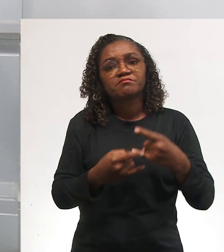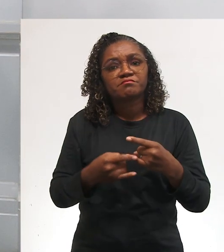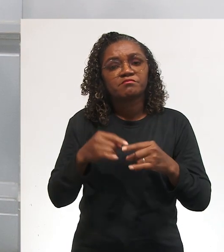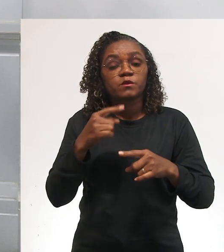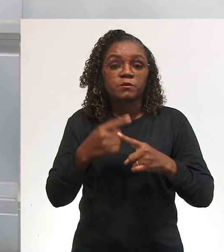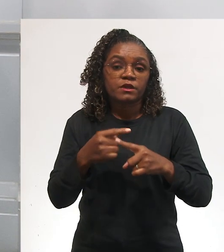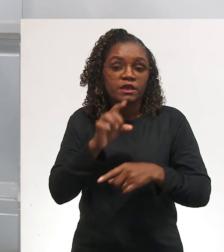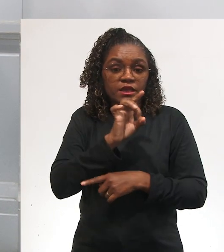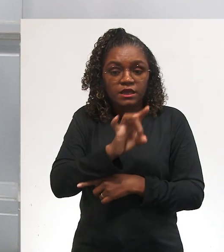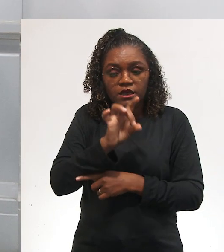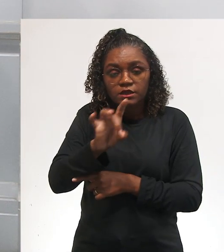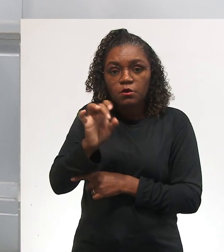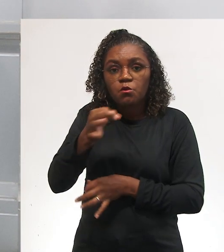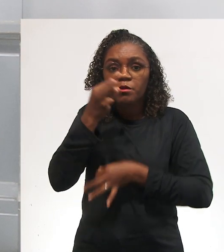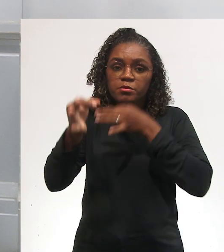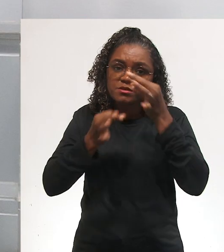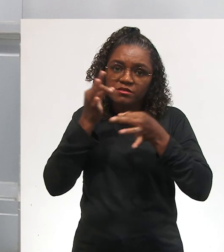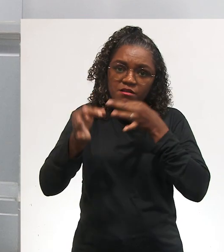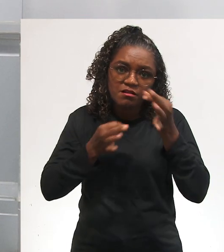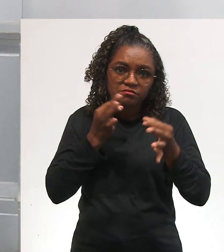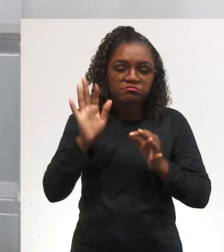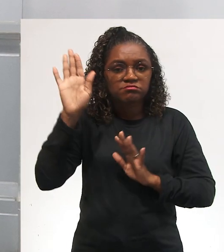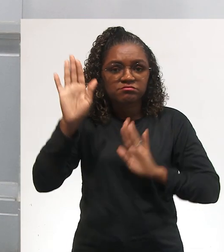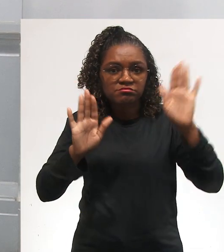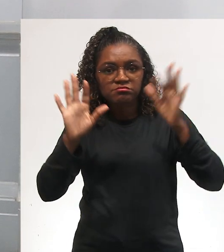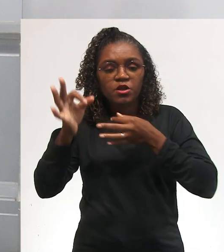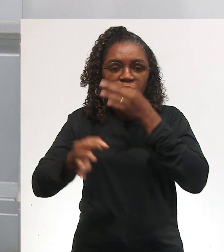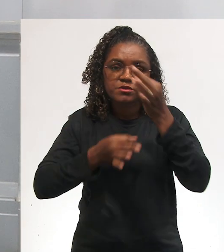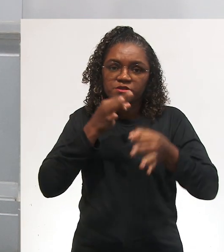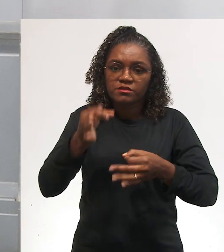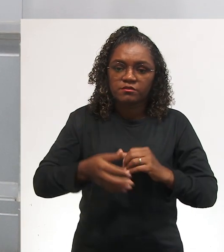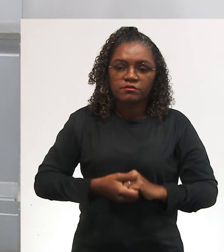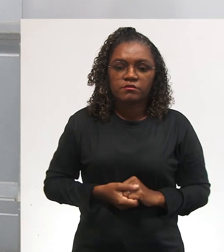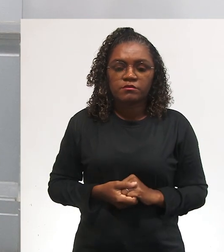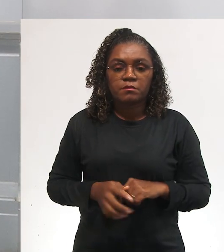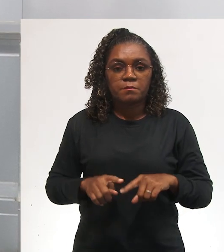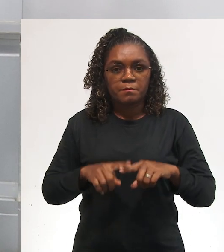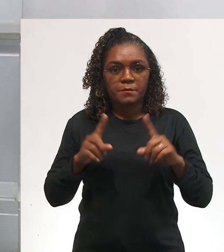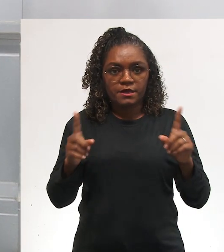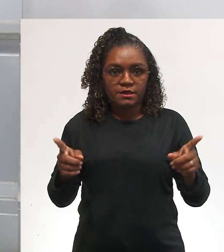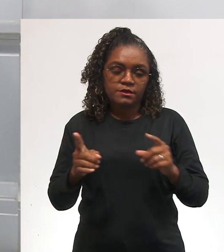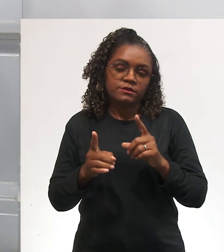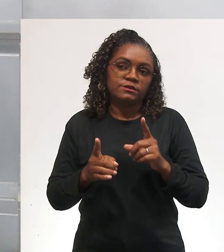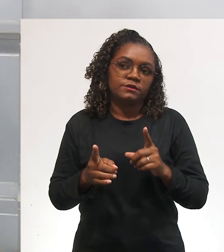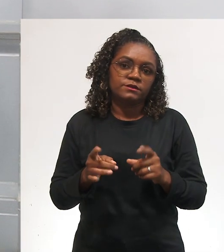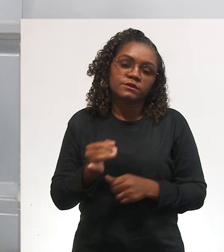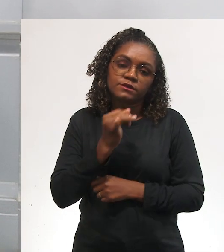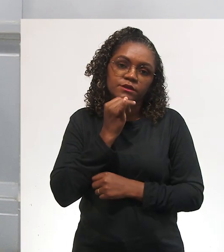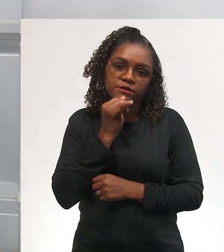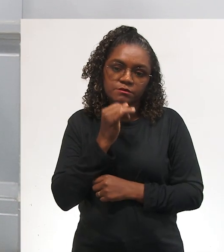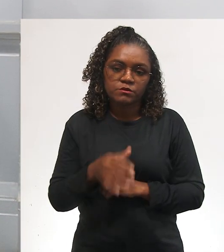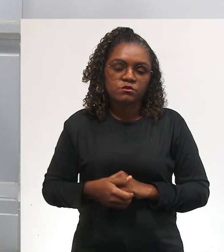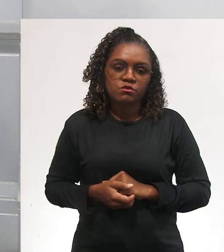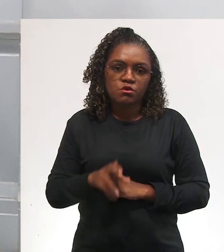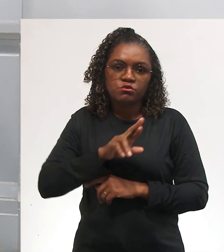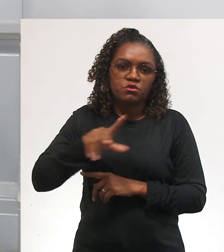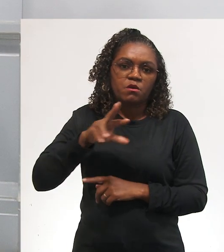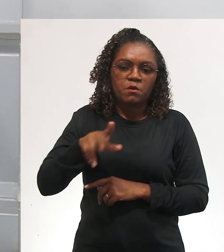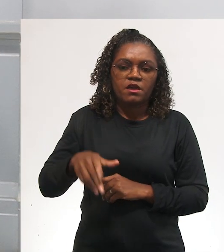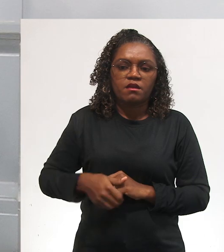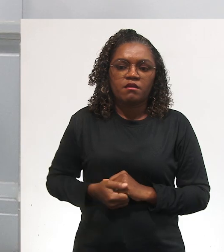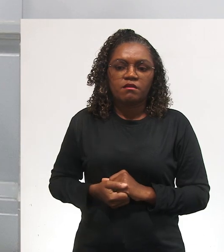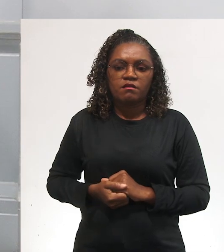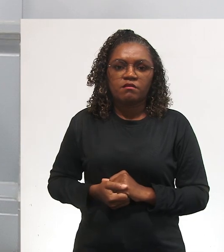vai dando as suas ideias. A princípio, essas ideias elas não são criticadas, elas não são julgadas de